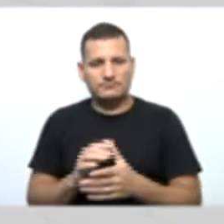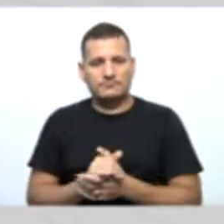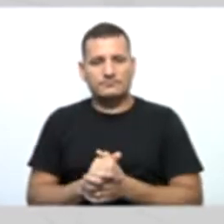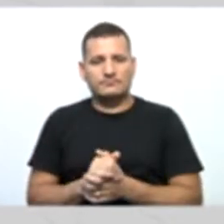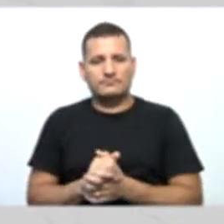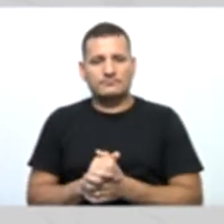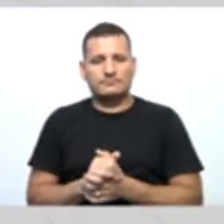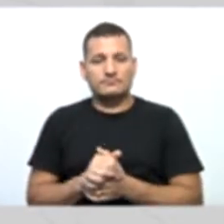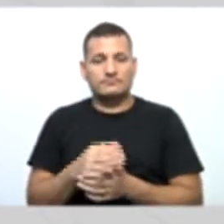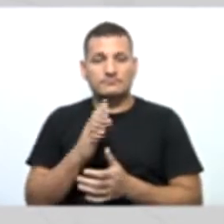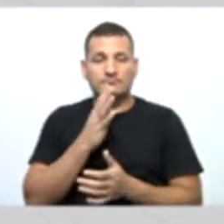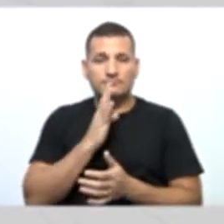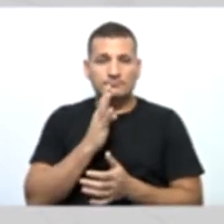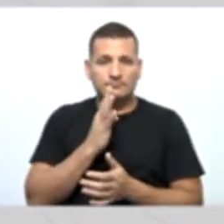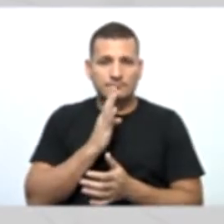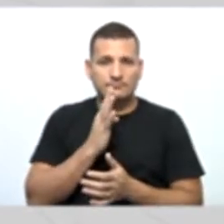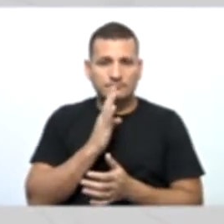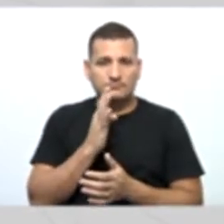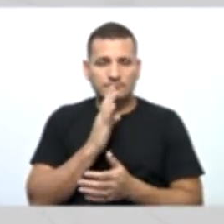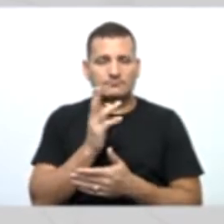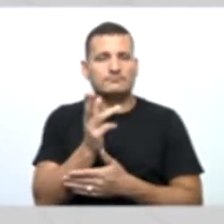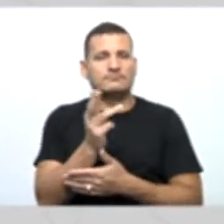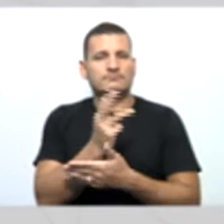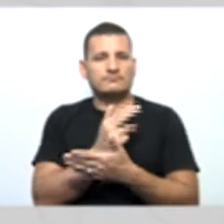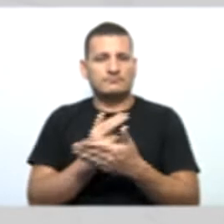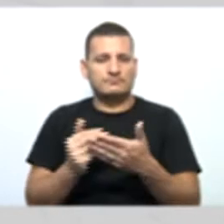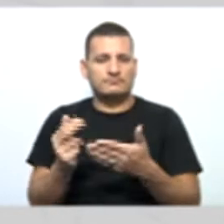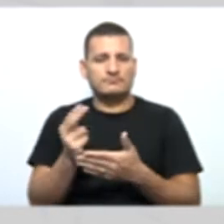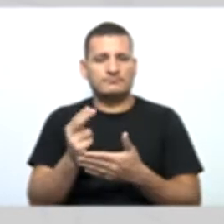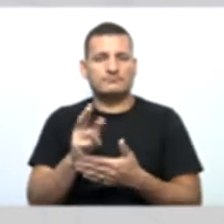reconhecer diagramas UML,